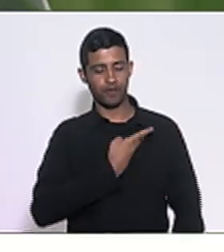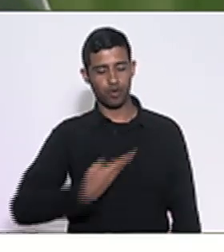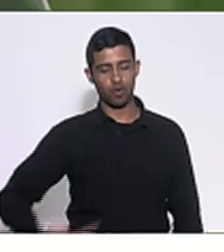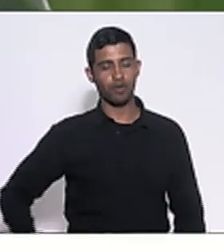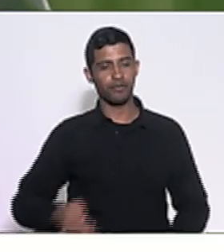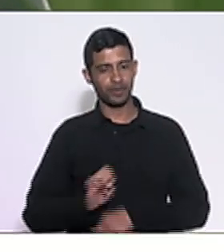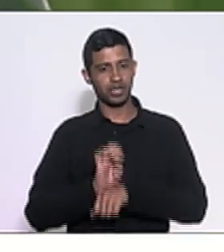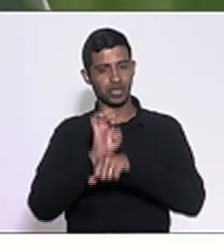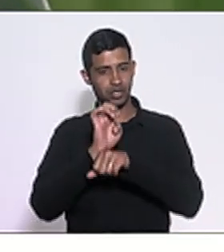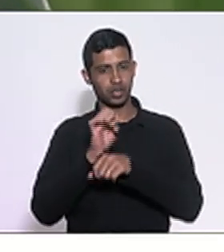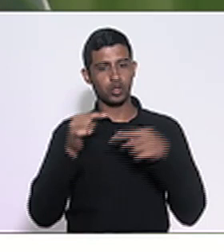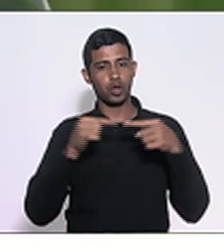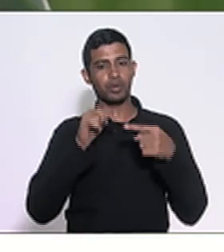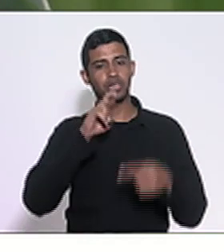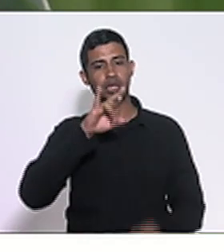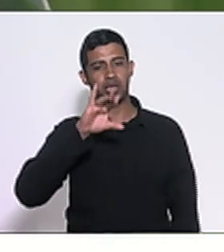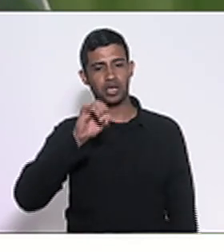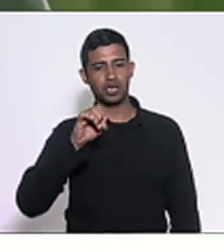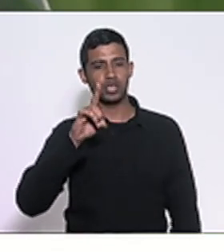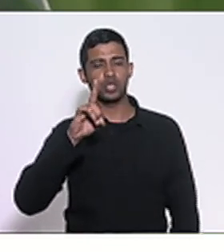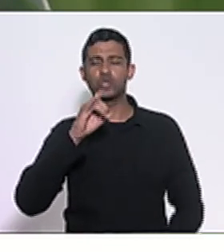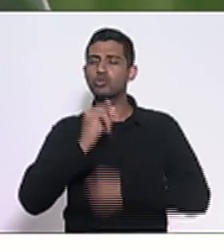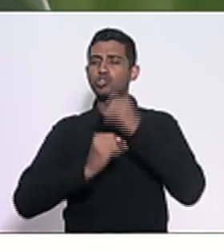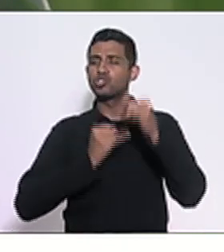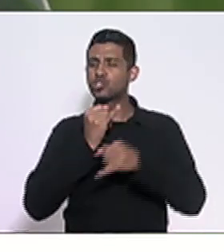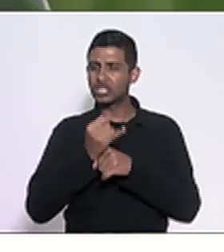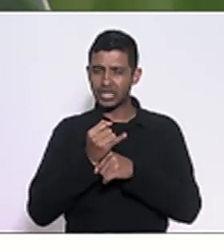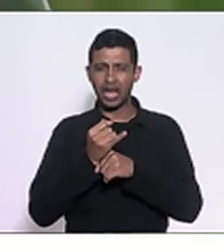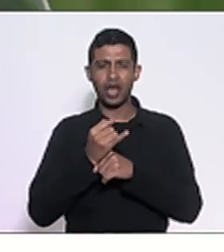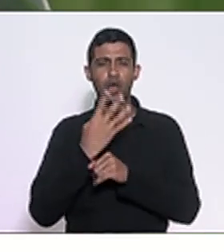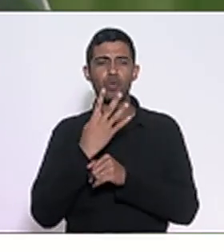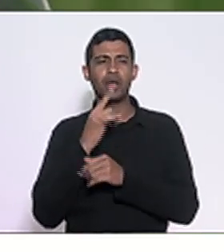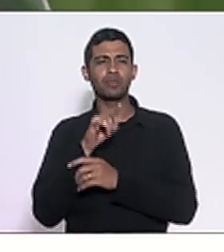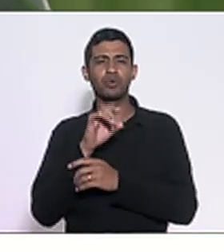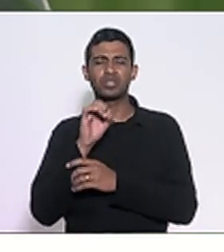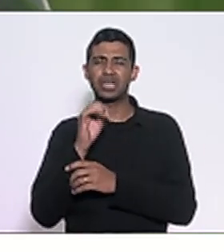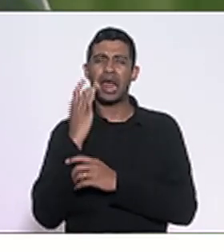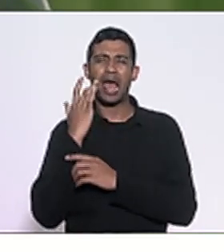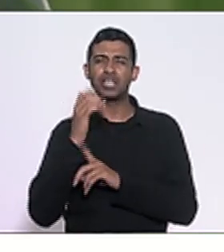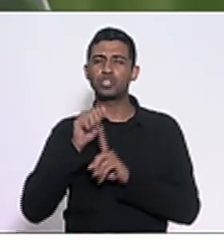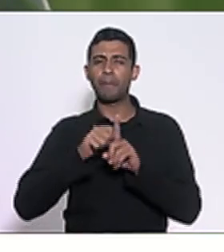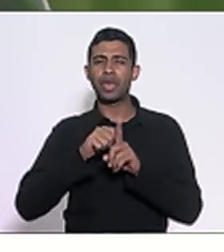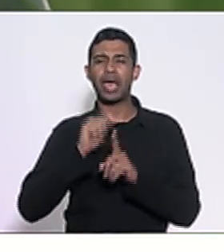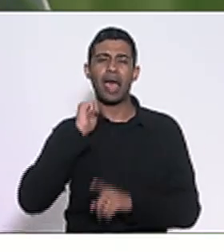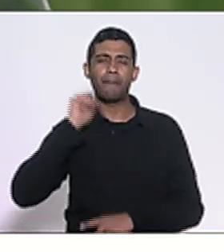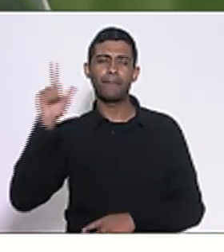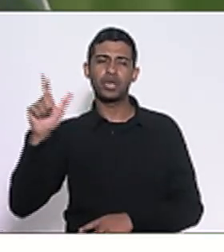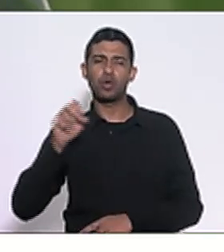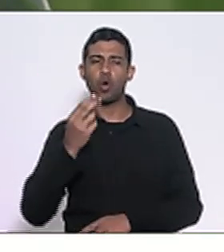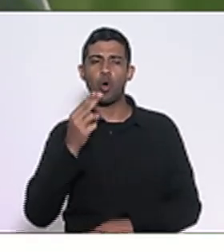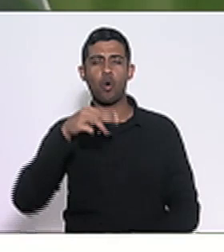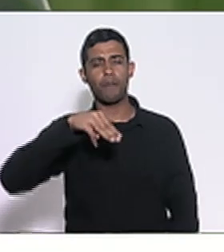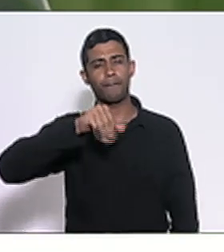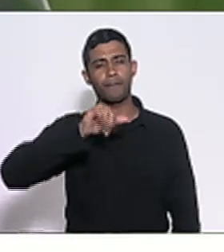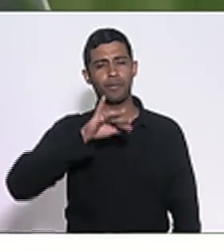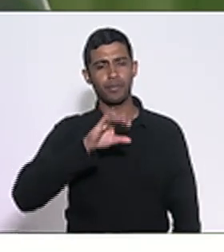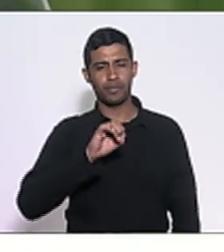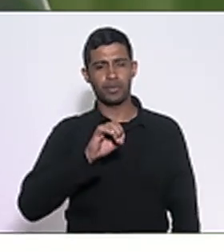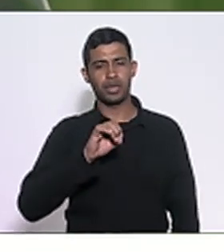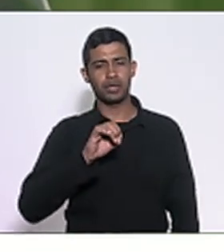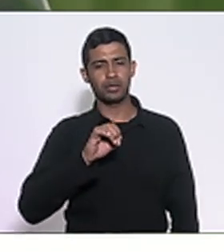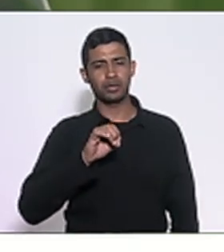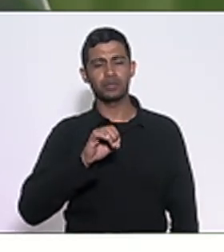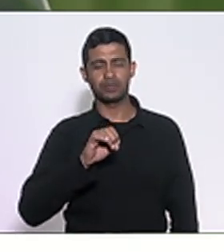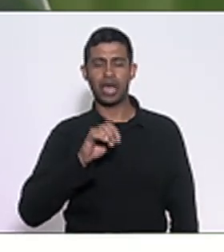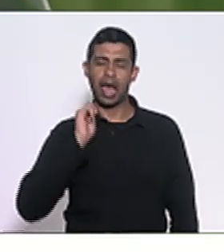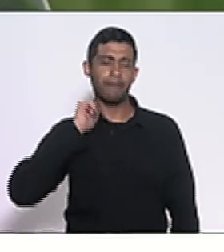foi o Rio Digital 4.0, se eu não me engano, foi em abril ou maio, né? Foi